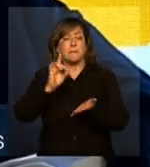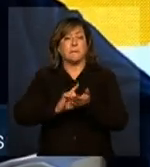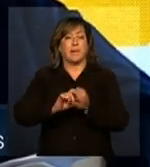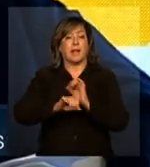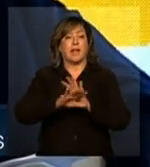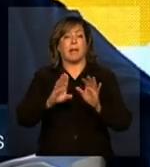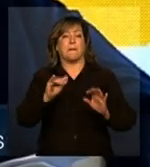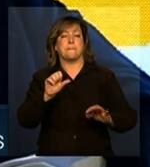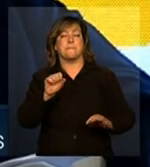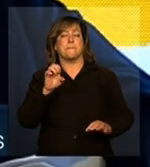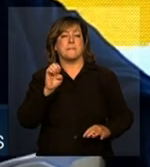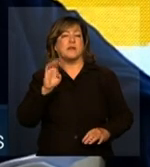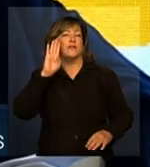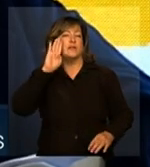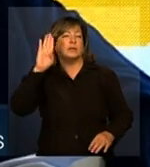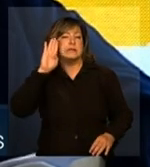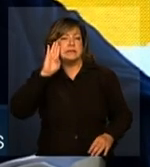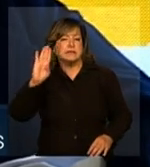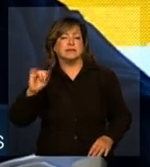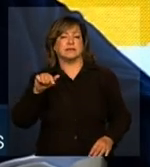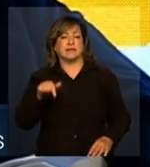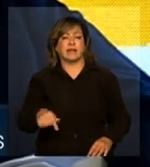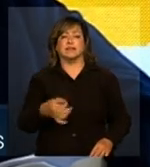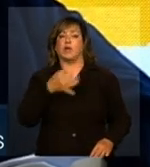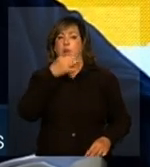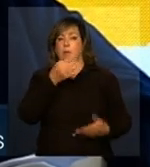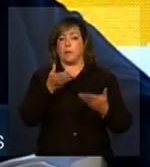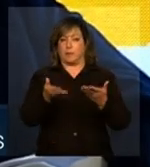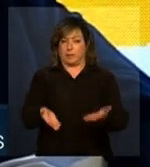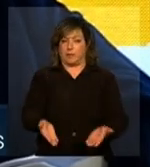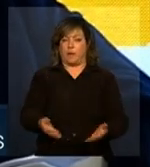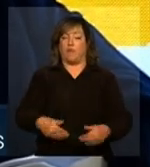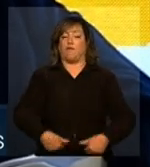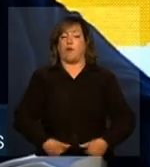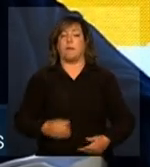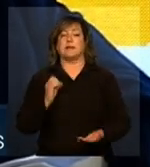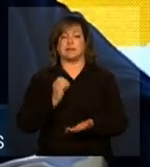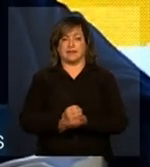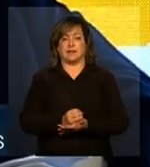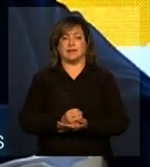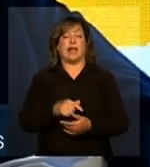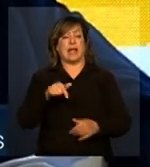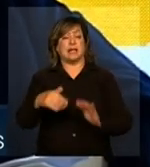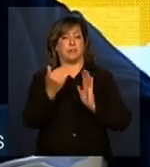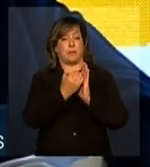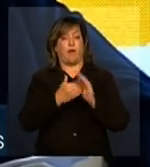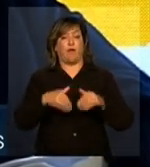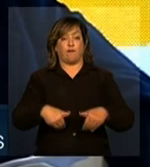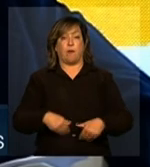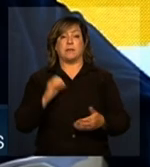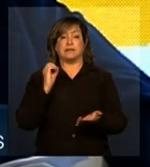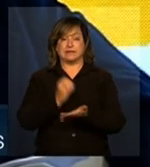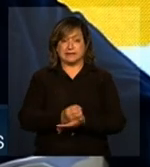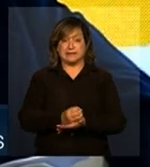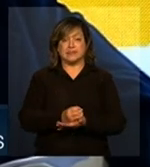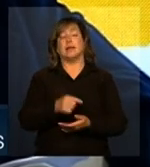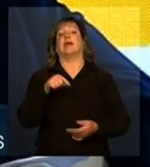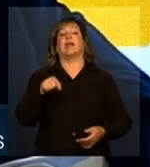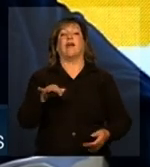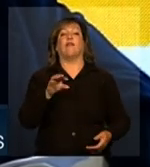as bases fundamentais dessa proposta do Fome Zero. O Fome Zero, ele